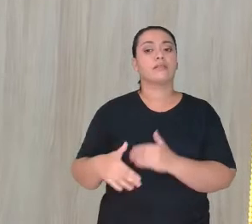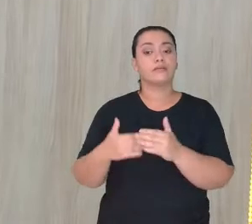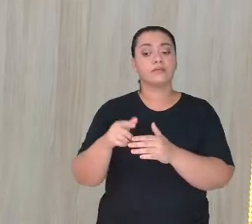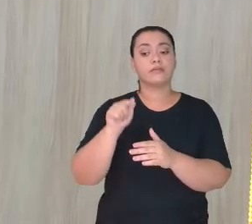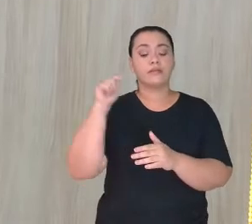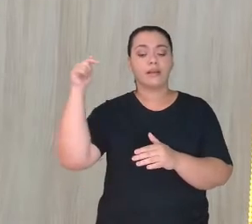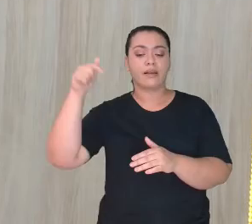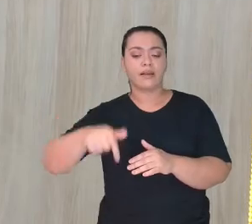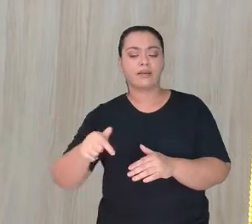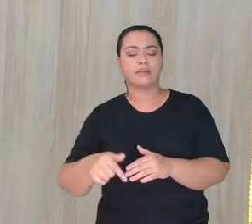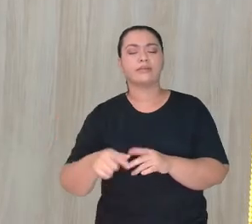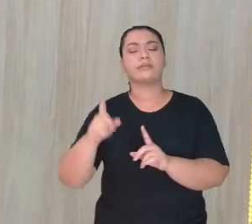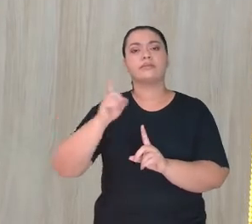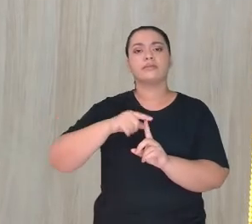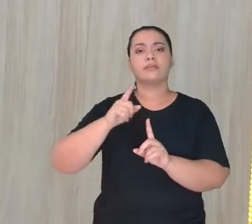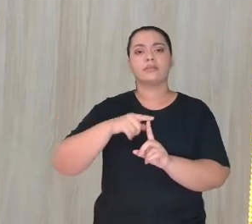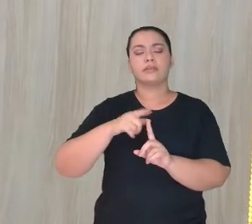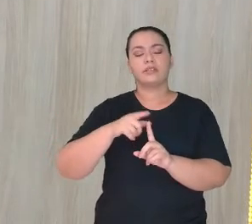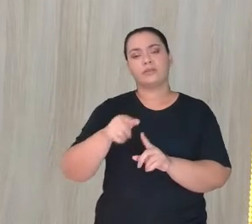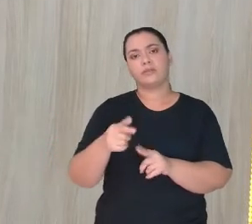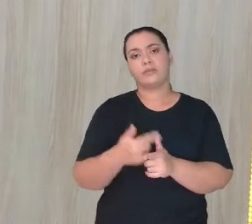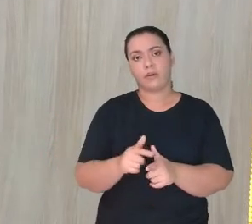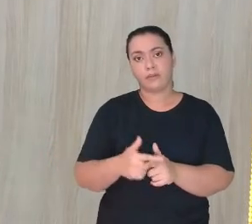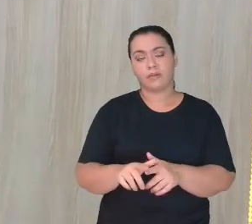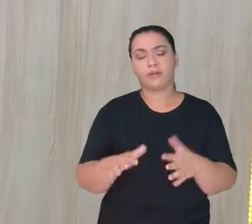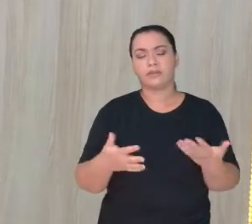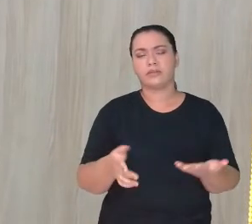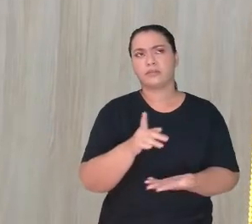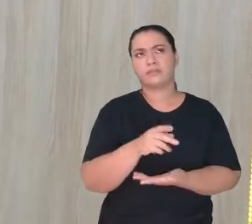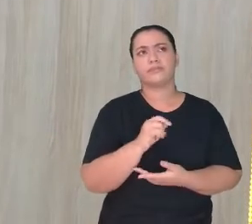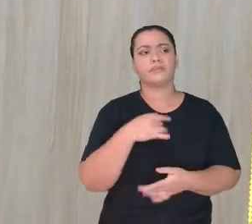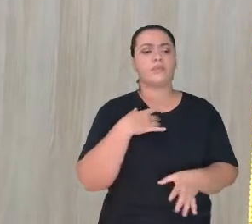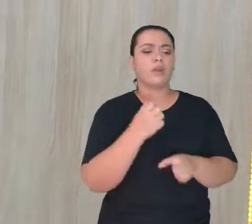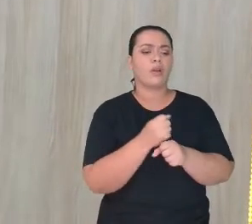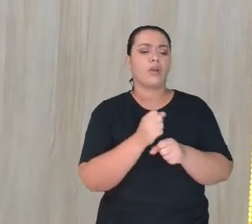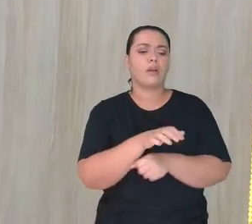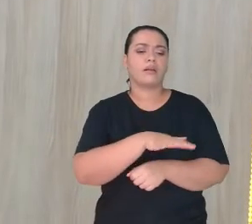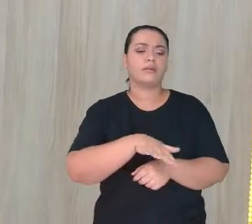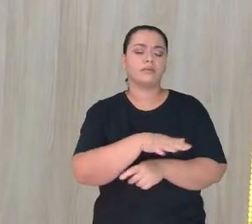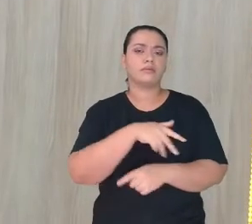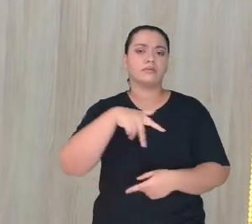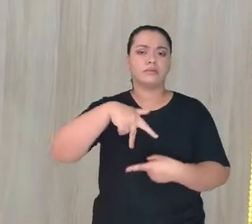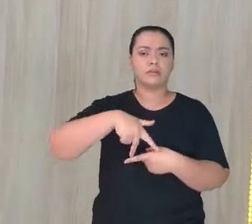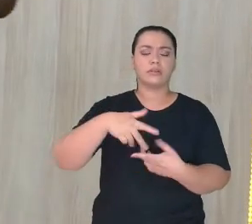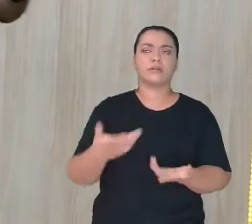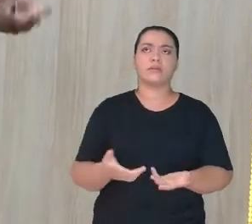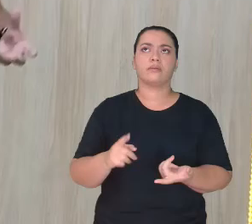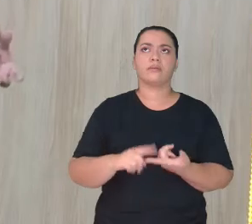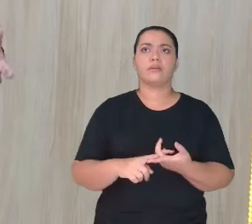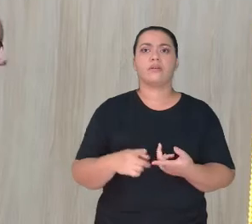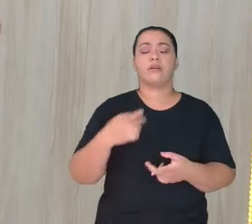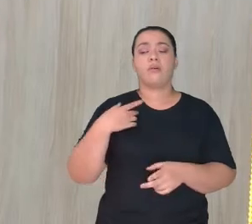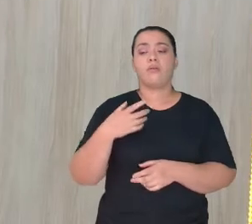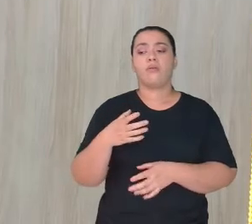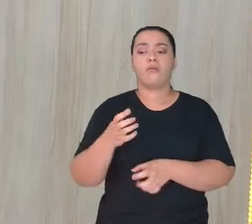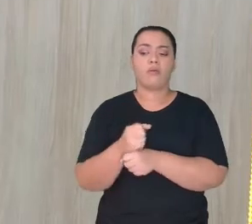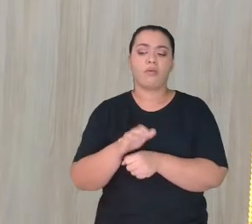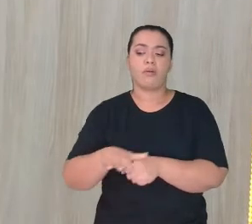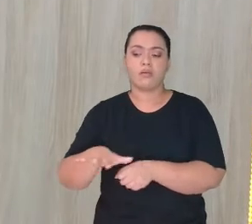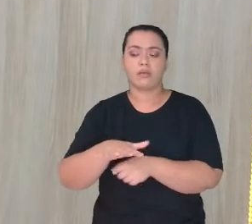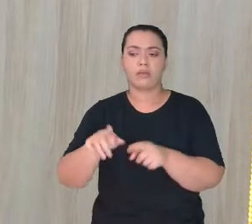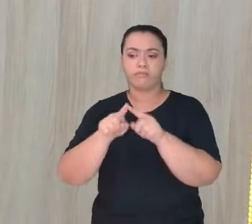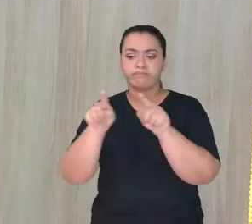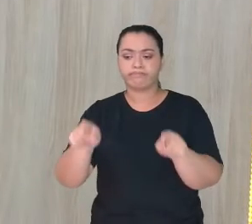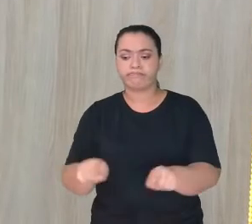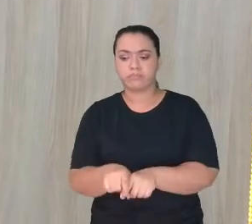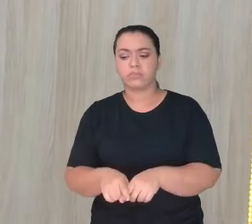esse tipo de situação. Então, quando a gente vai fazer assim, cálculo de uma área, de um triângulo, cálculo de um quadrado, cálculo